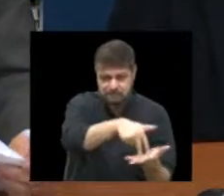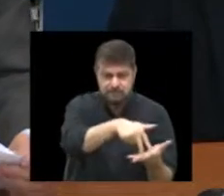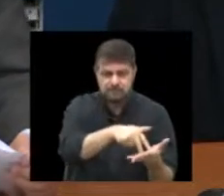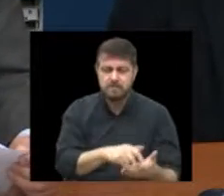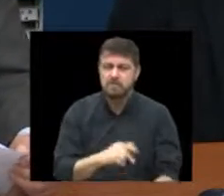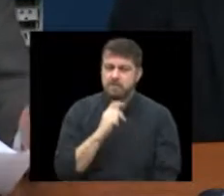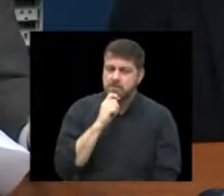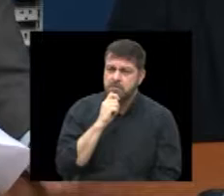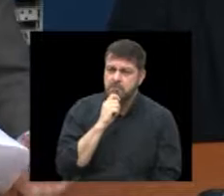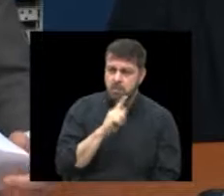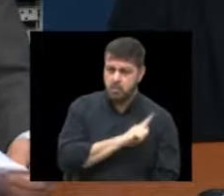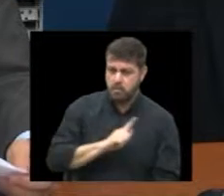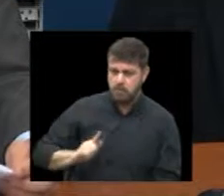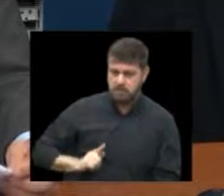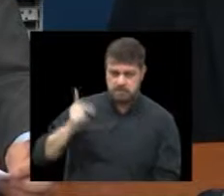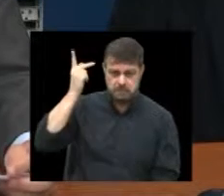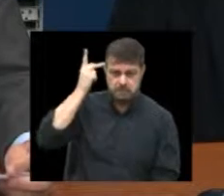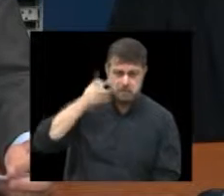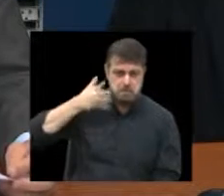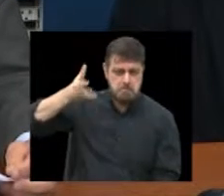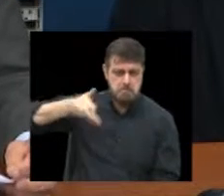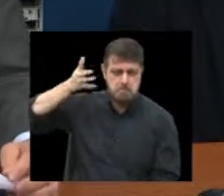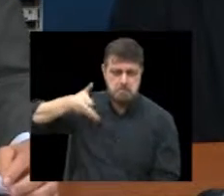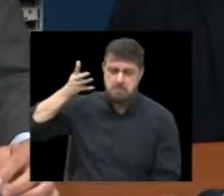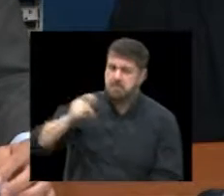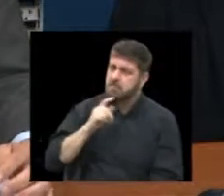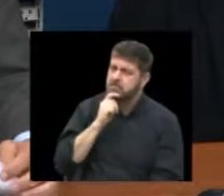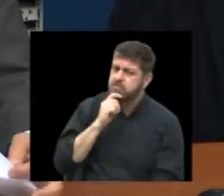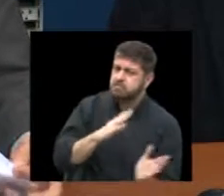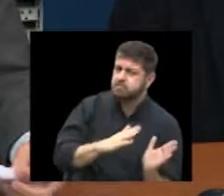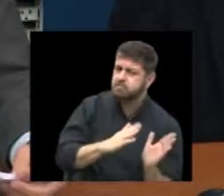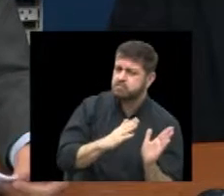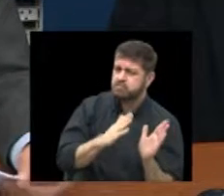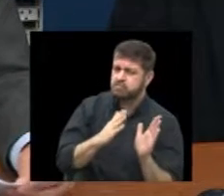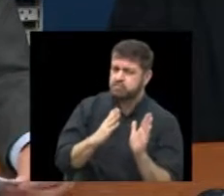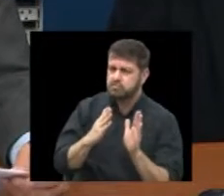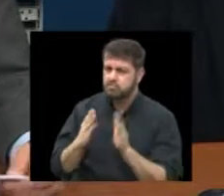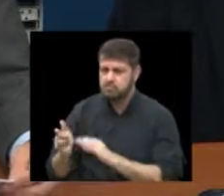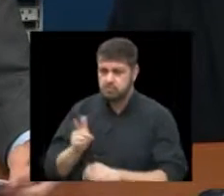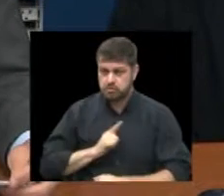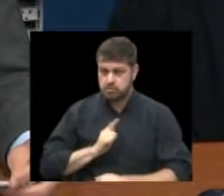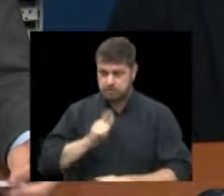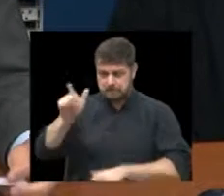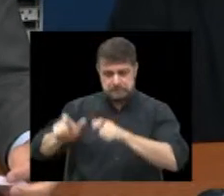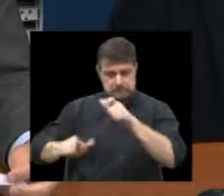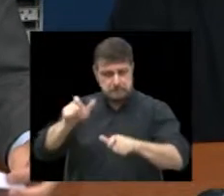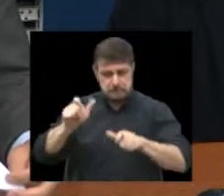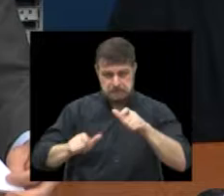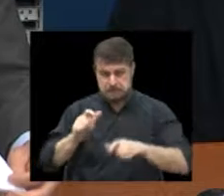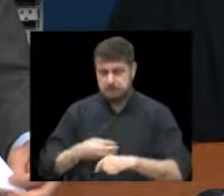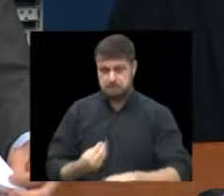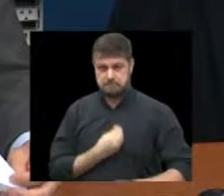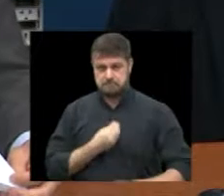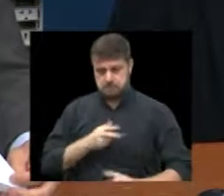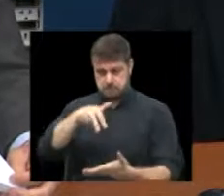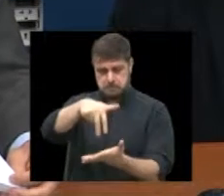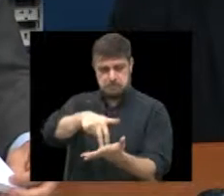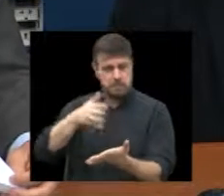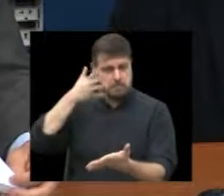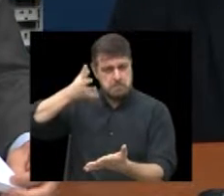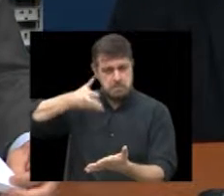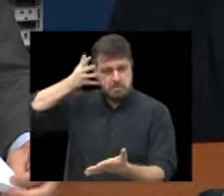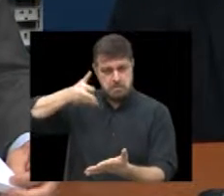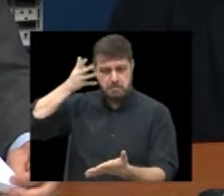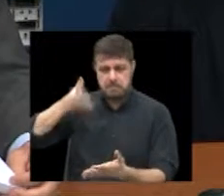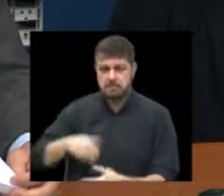ouvindo o governador, vários outros representantes lá que estavam lá presentes no fórum que a RAC promoveu.